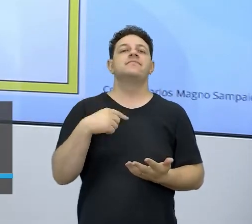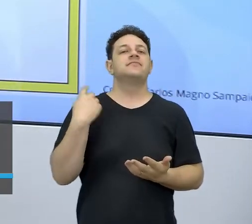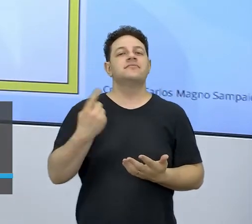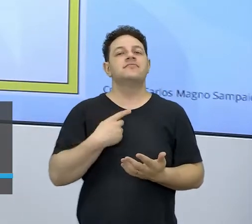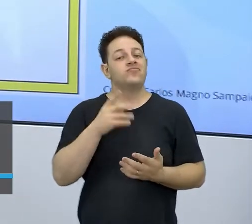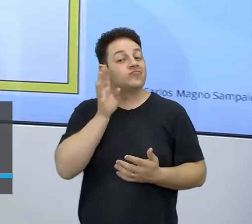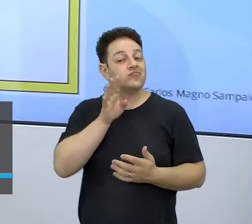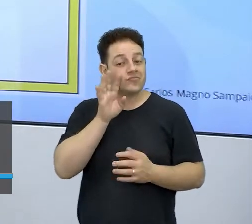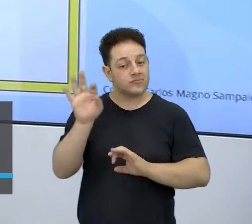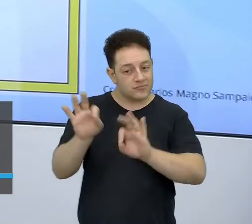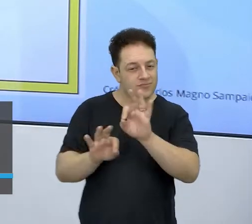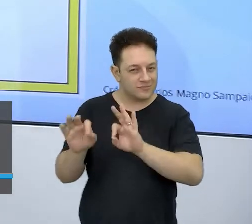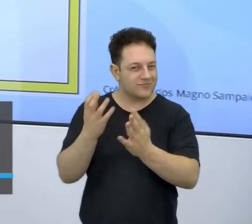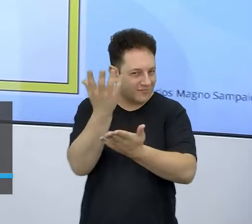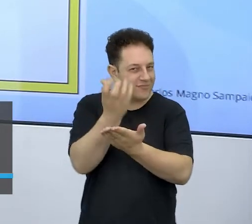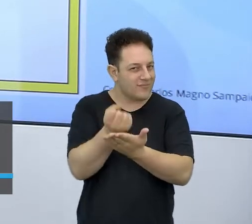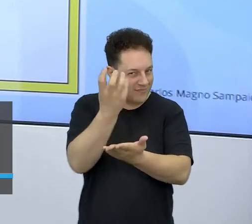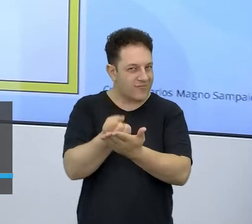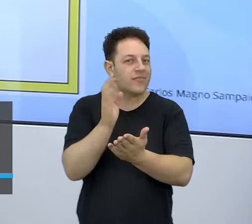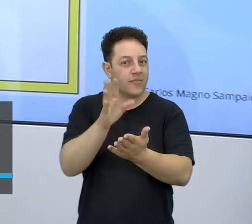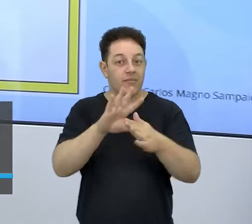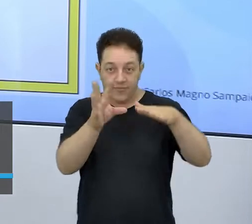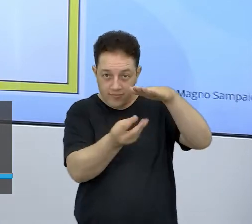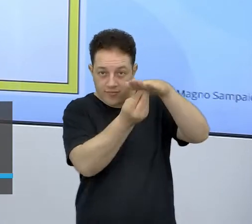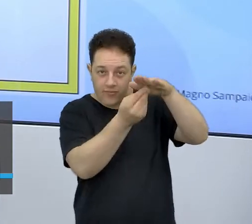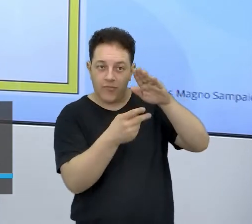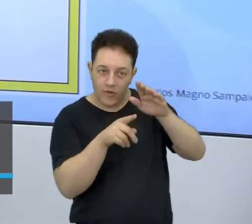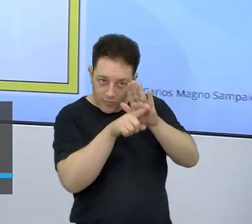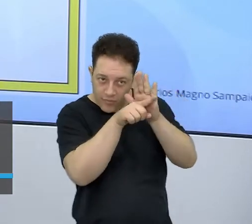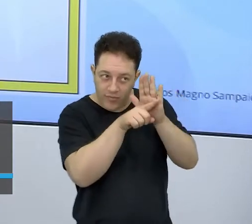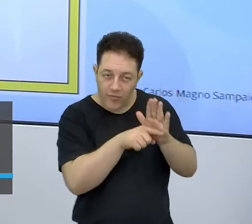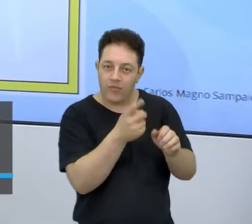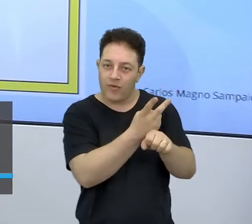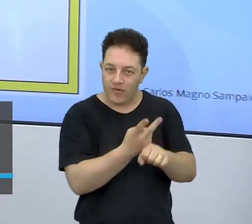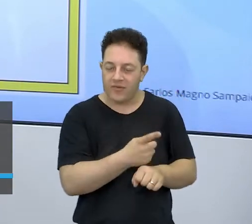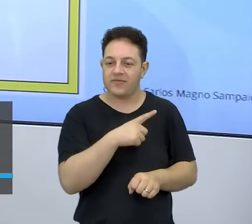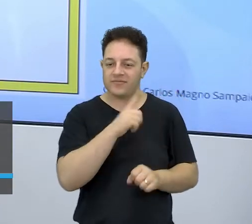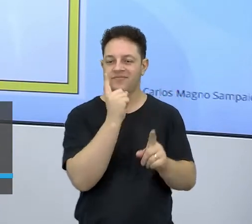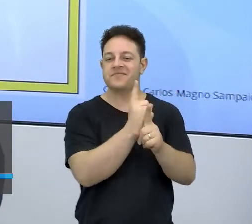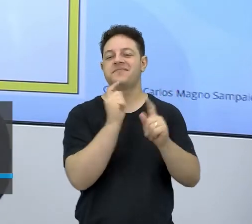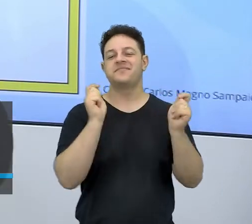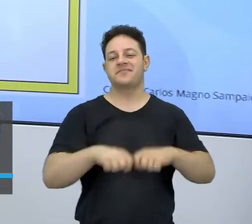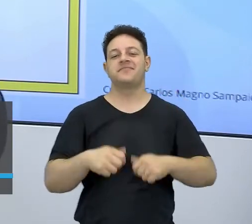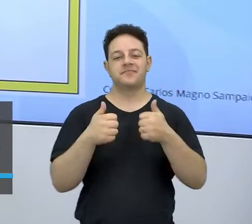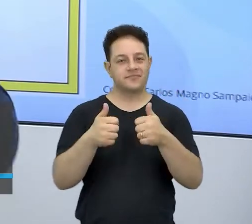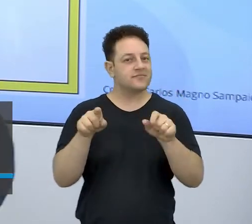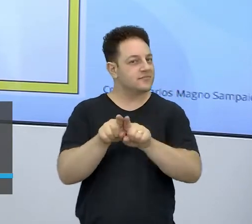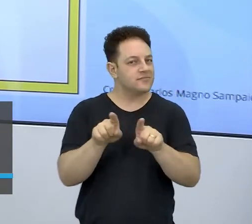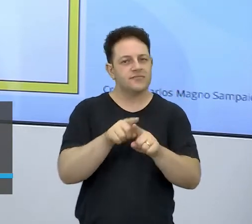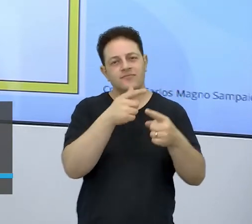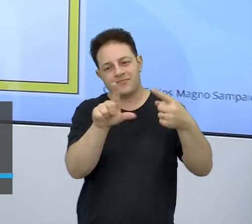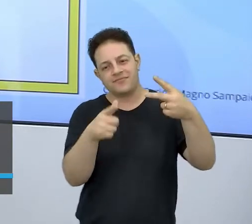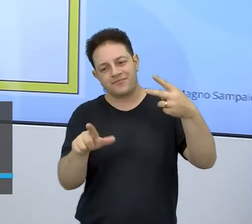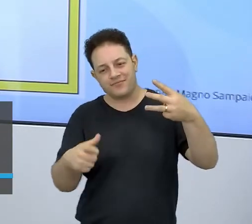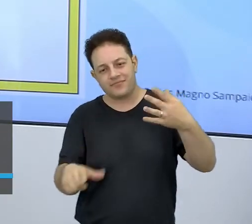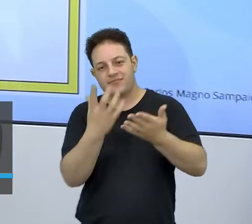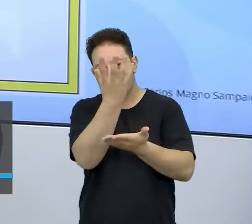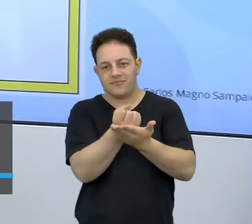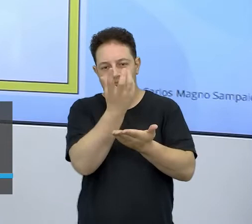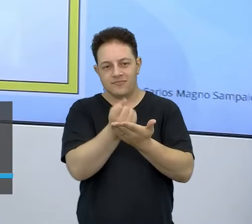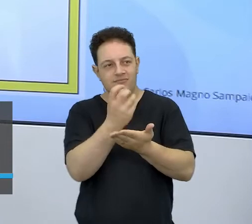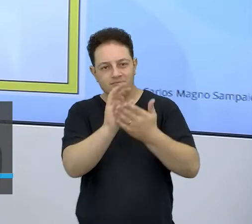muito bacana. Tem uma aula gravada aí, se você perdeu, é só procurar lá no repositório, você encontra. Tá legal? Assim como as outras demais também, que a gente